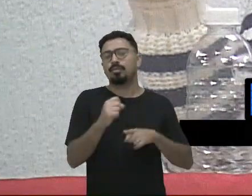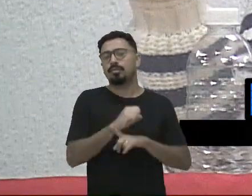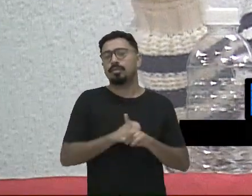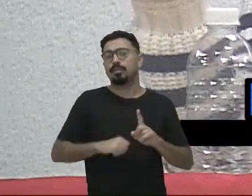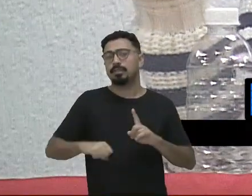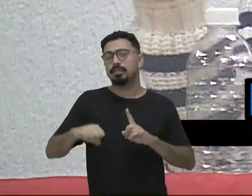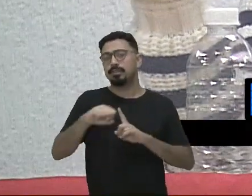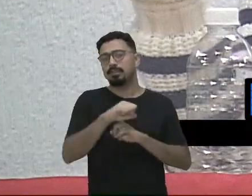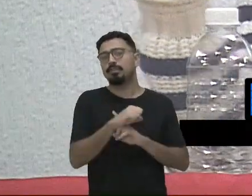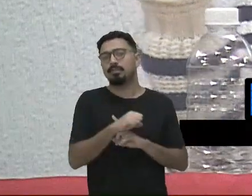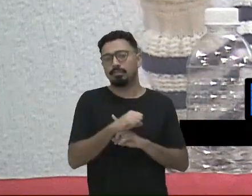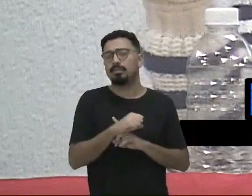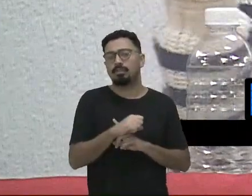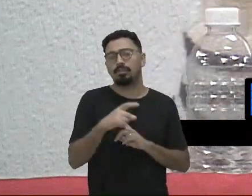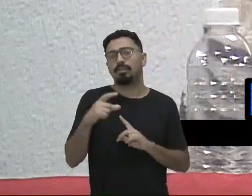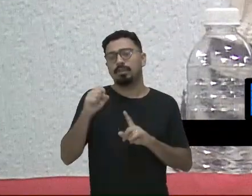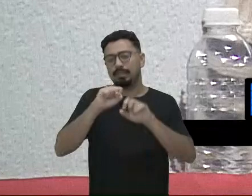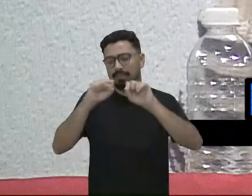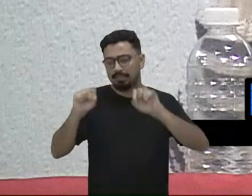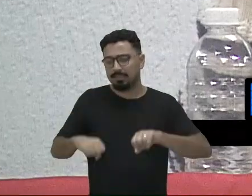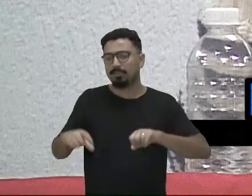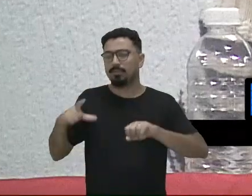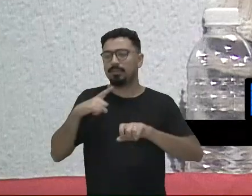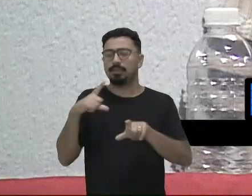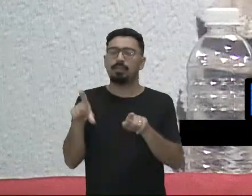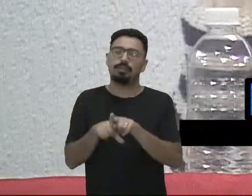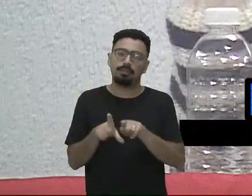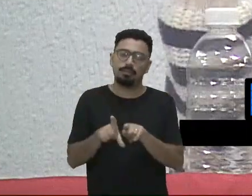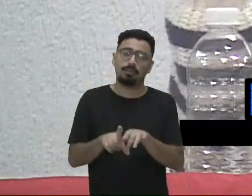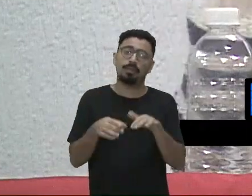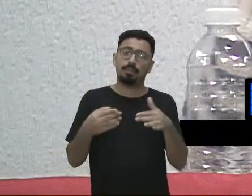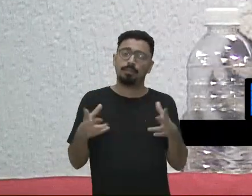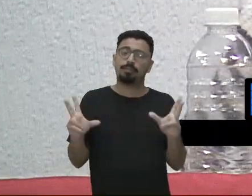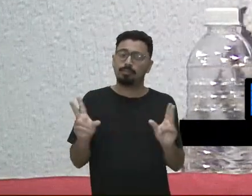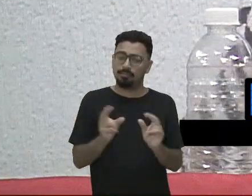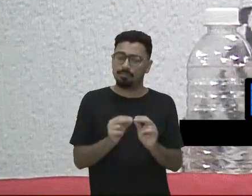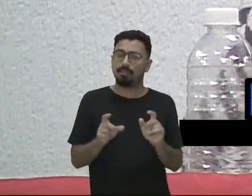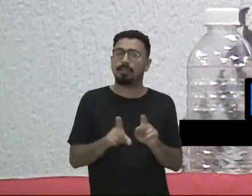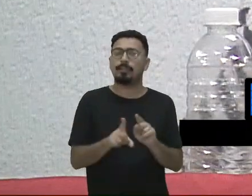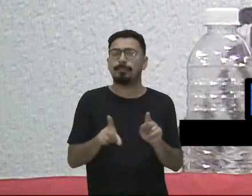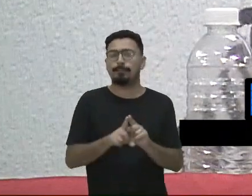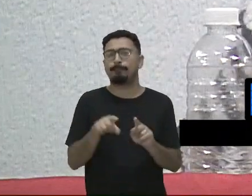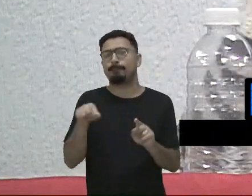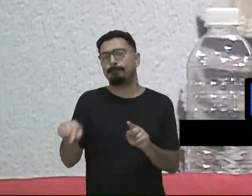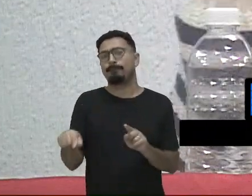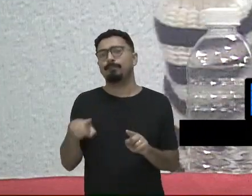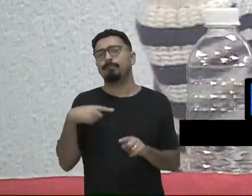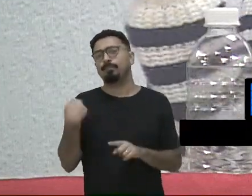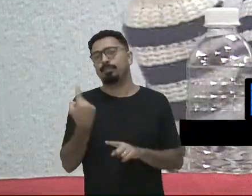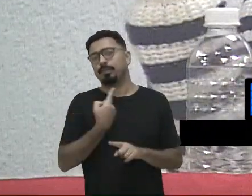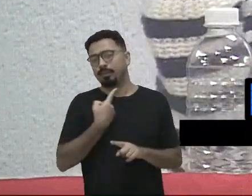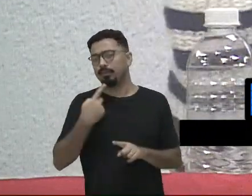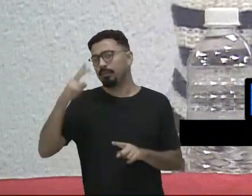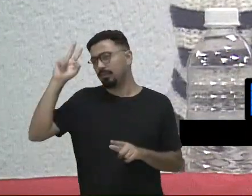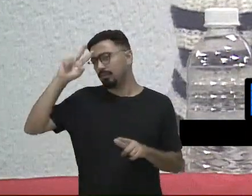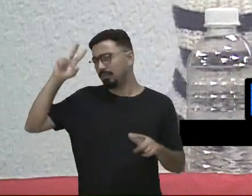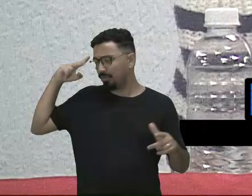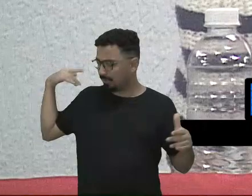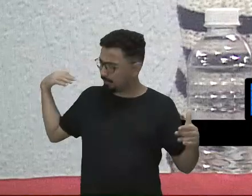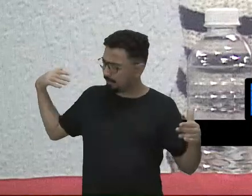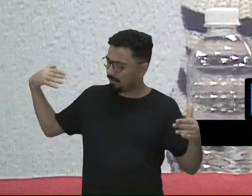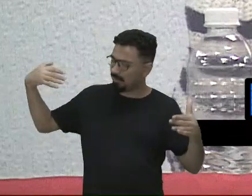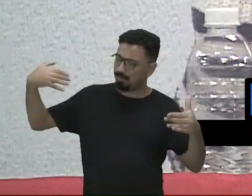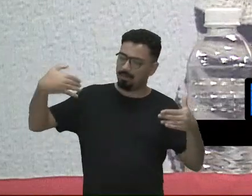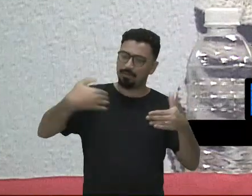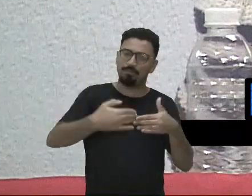poder contar. Então, esse é um pouquinho, né, dessa nossa linha histórica quando a gente fala de